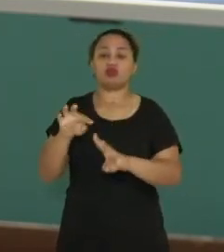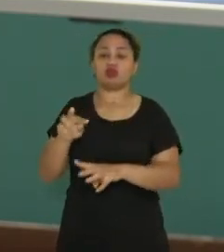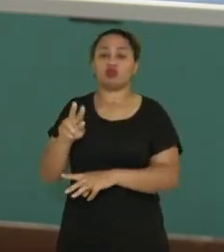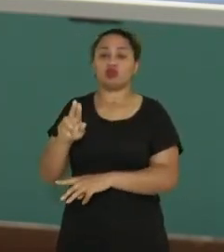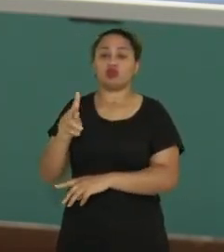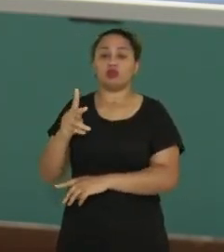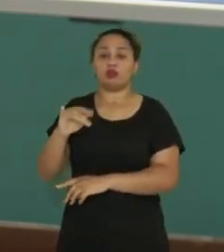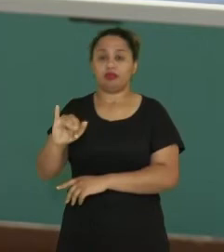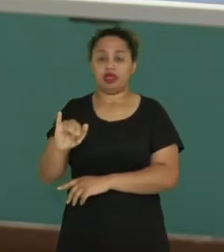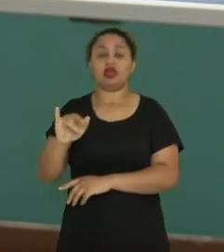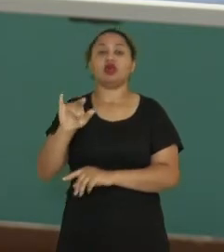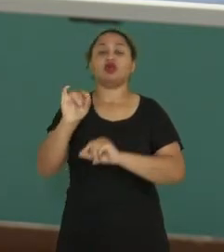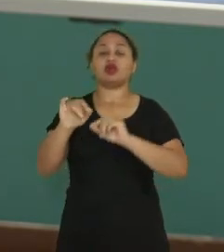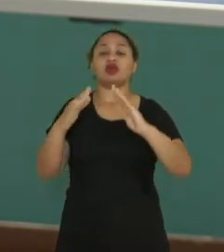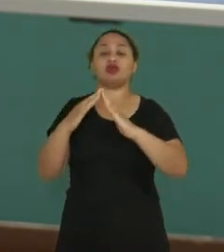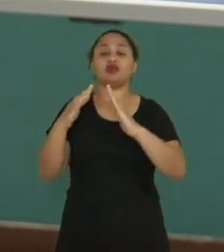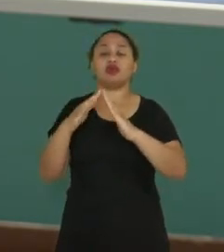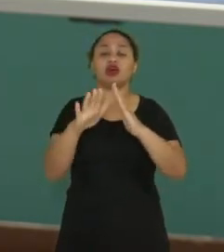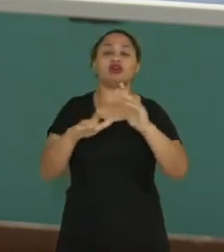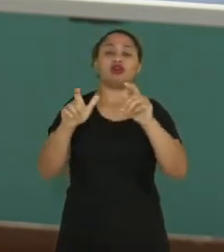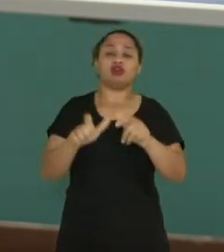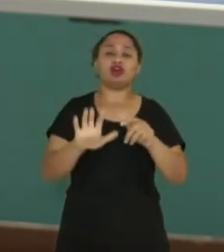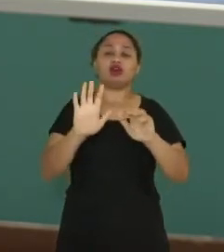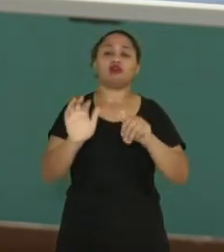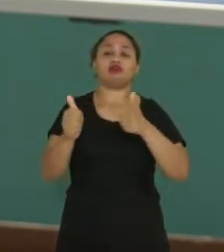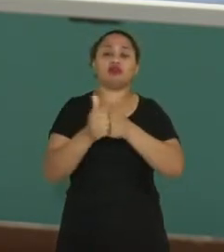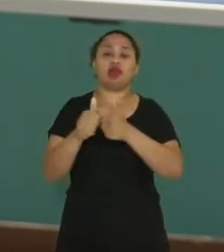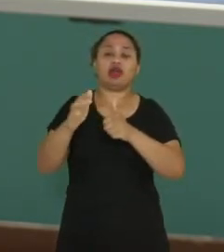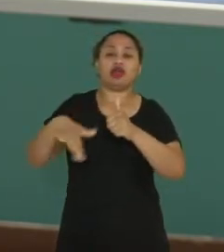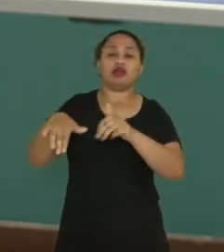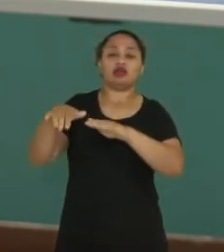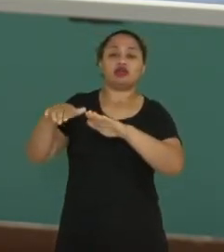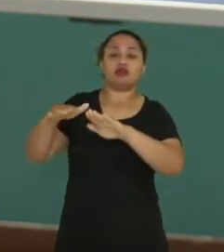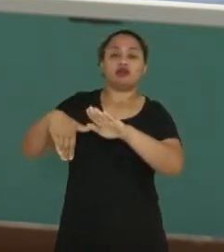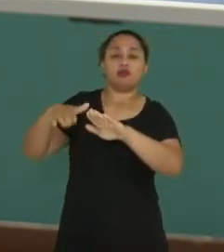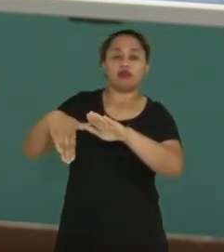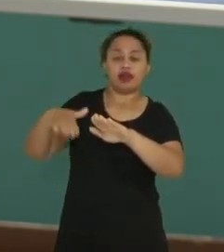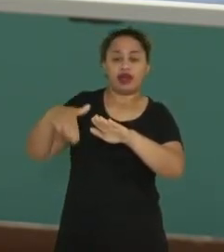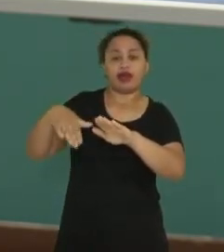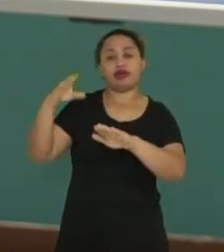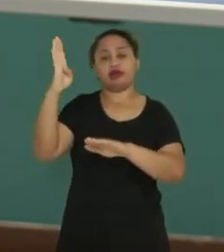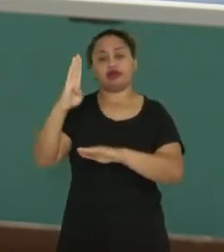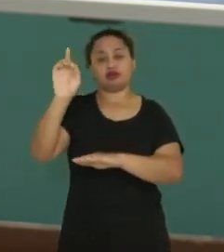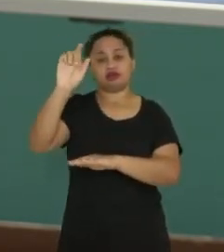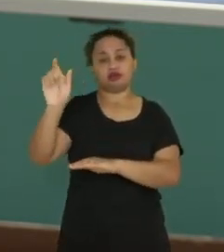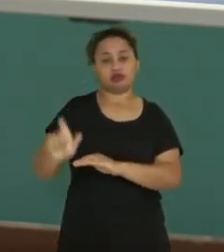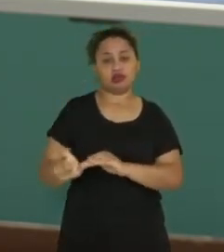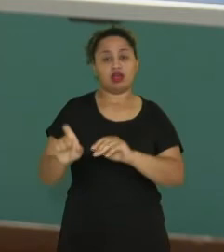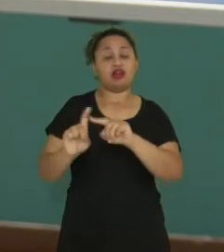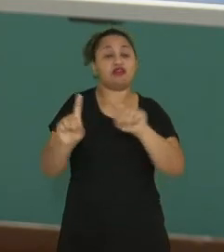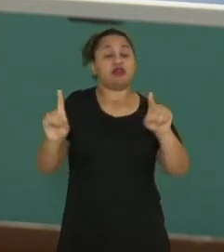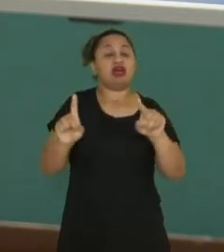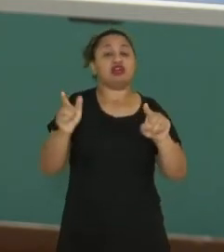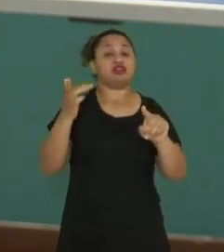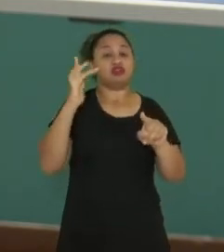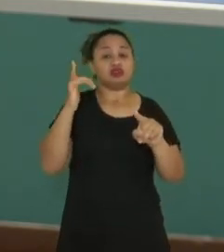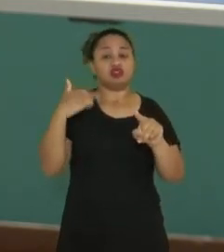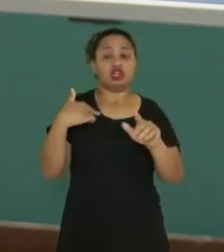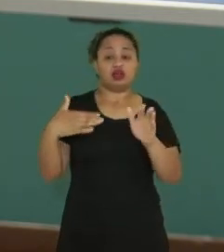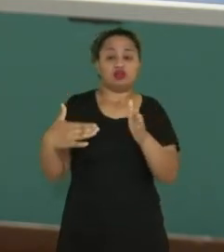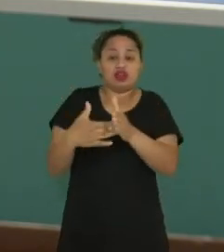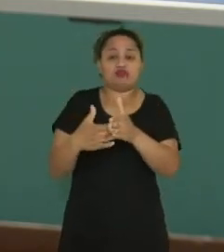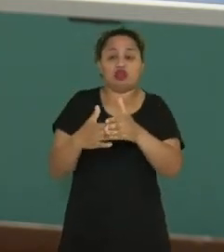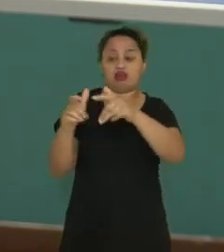tupi-guaranis habitavam regiões mais próximas ao litoral brasileiro, mas também não havia uma demarcação como a